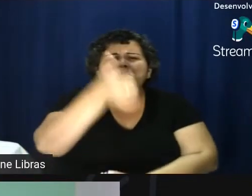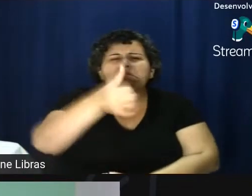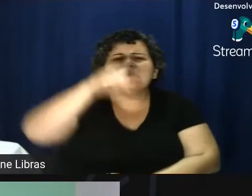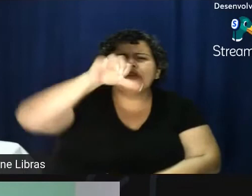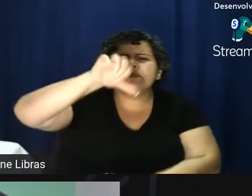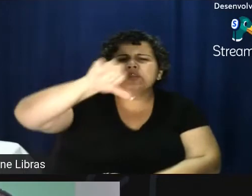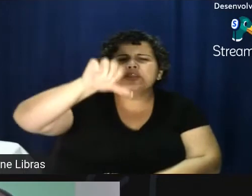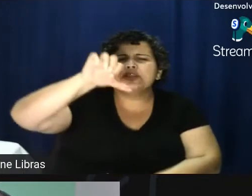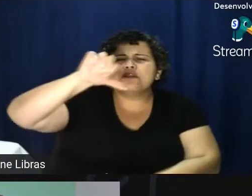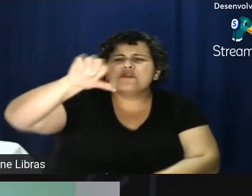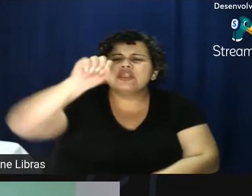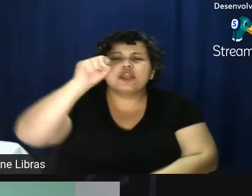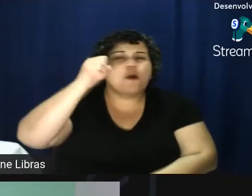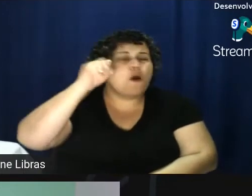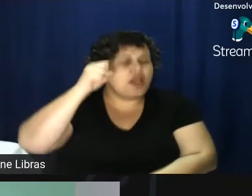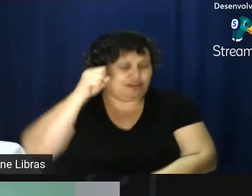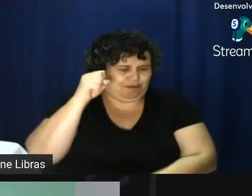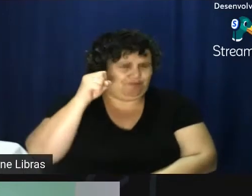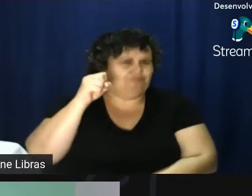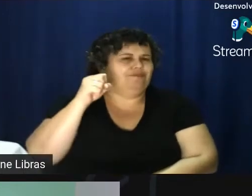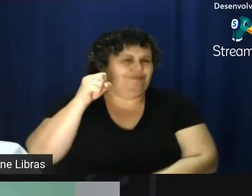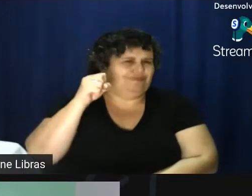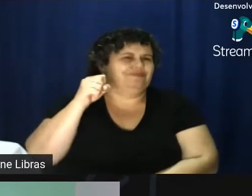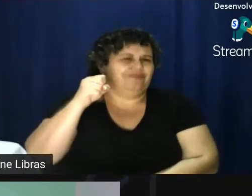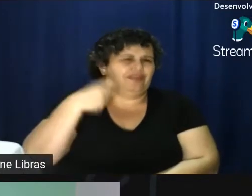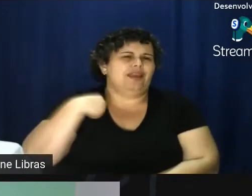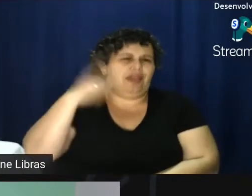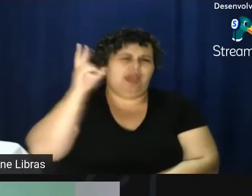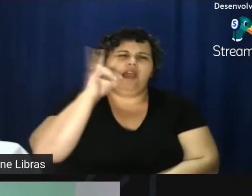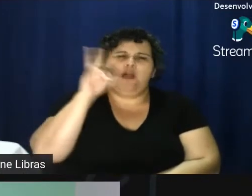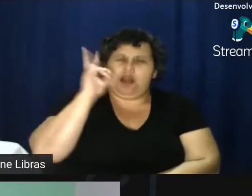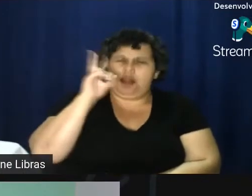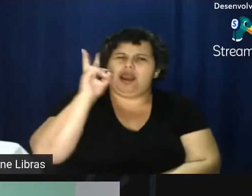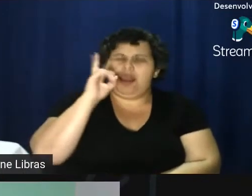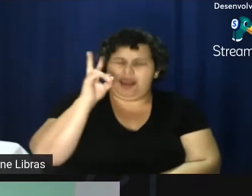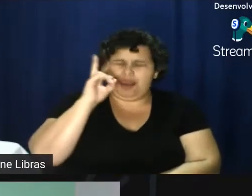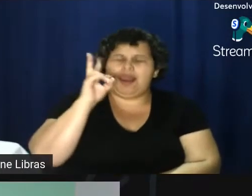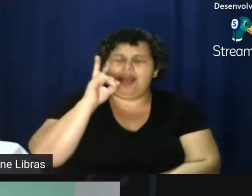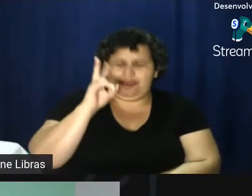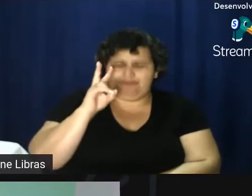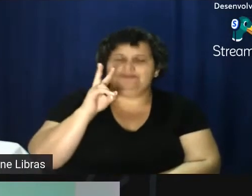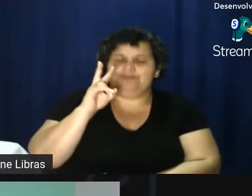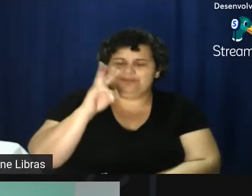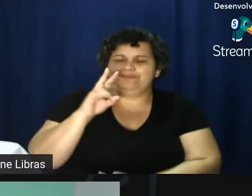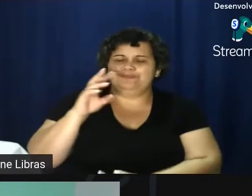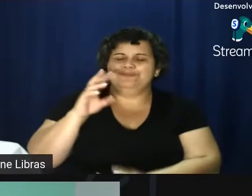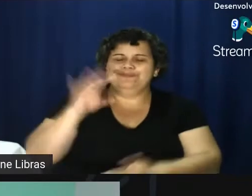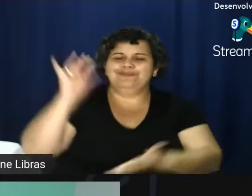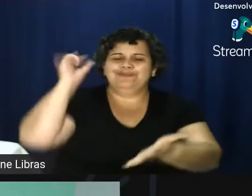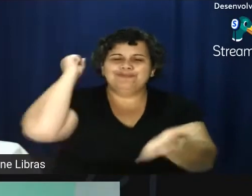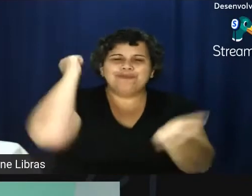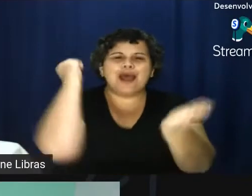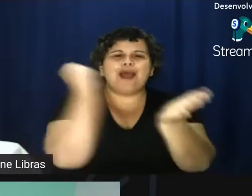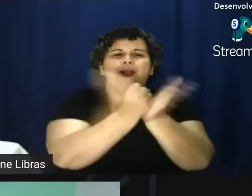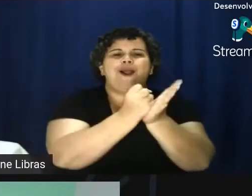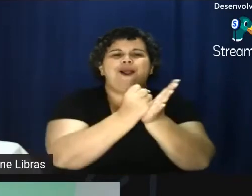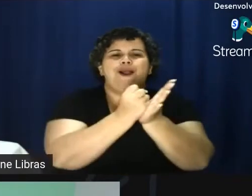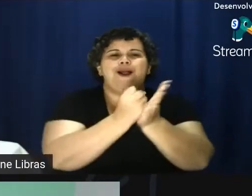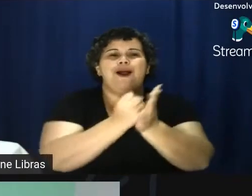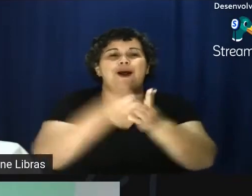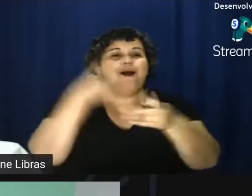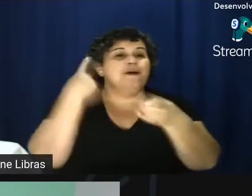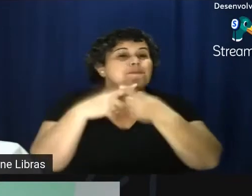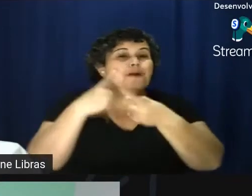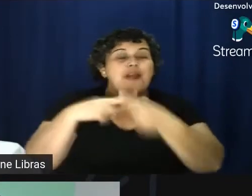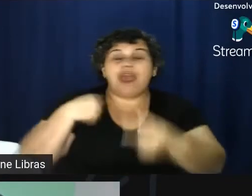98. Caraca, 23 anos atrás. Então, eu lembro, sabe, eu lembro como que foi, assim, eu lembro até a roupa